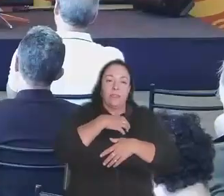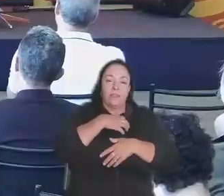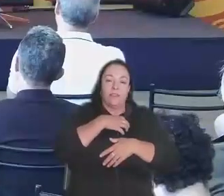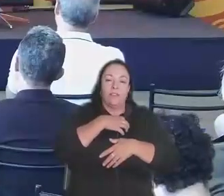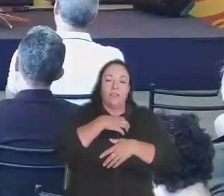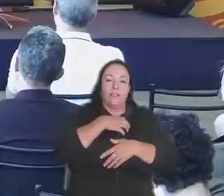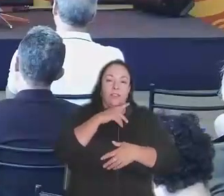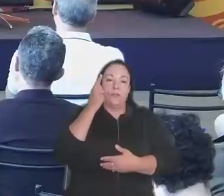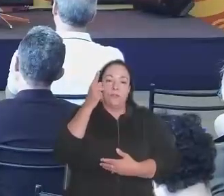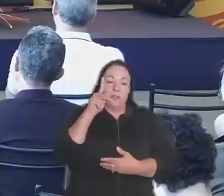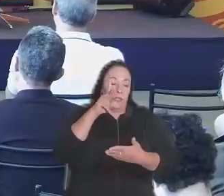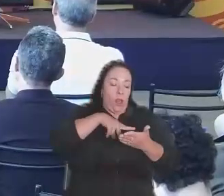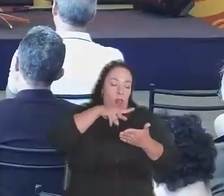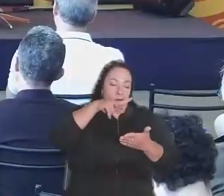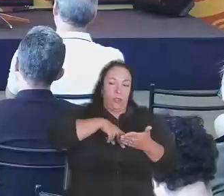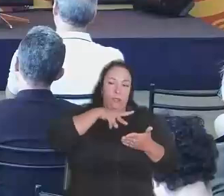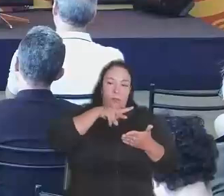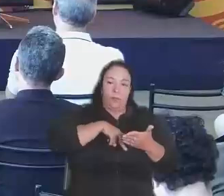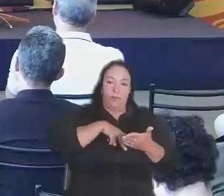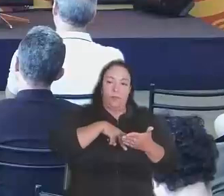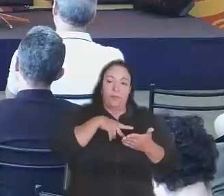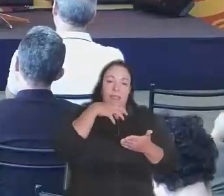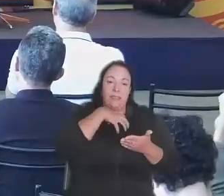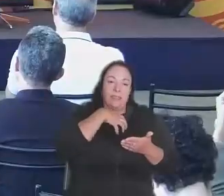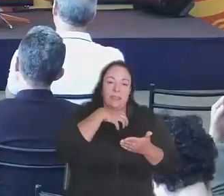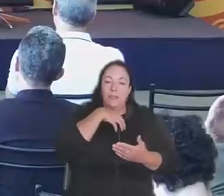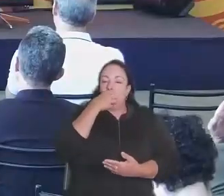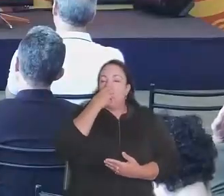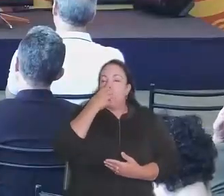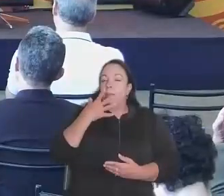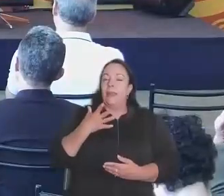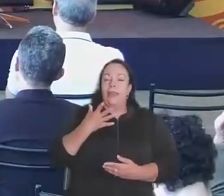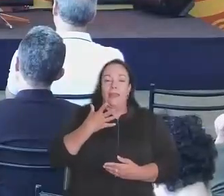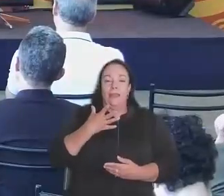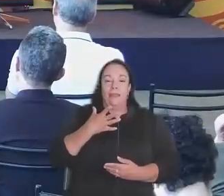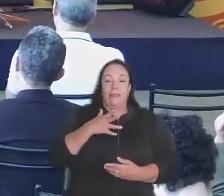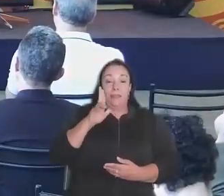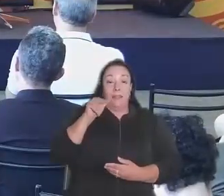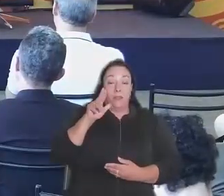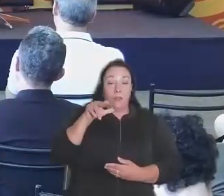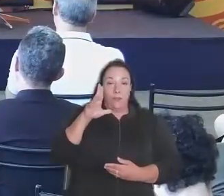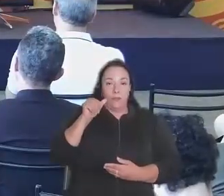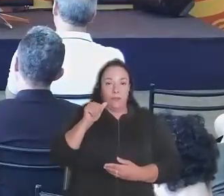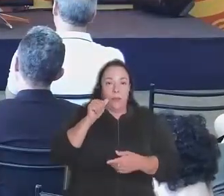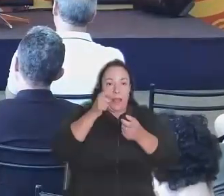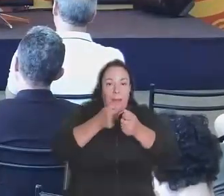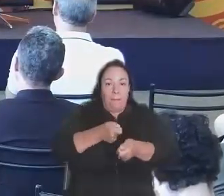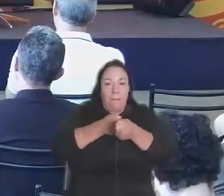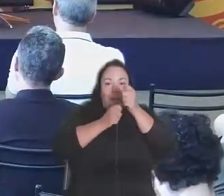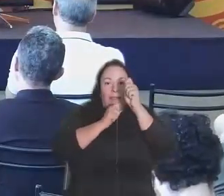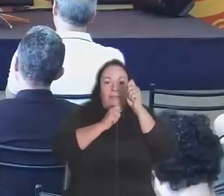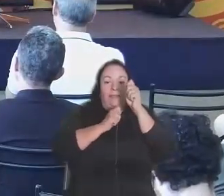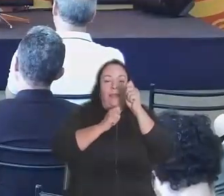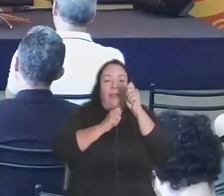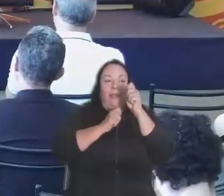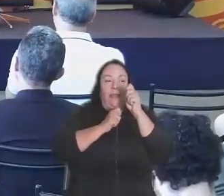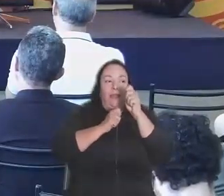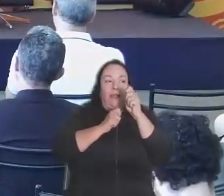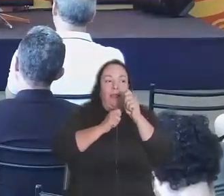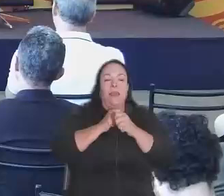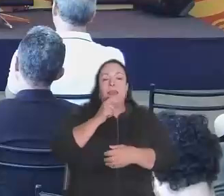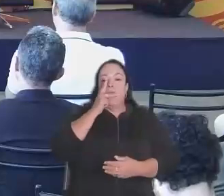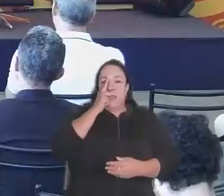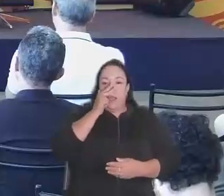seu leitor. E você sentiu tão bem que eu nunca pesquei, gente. E acho